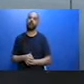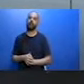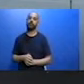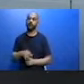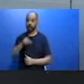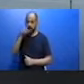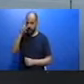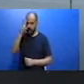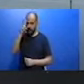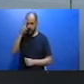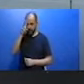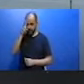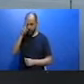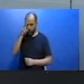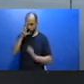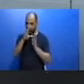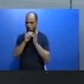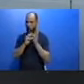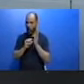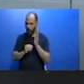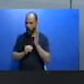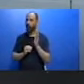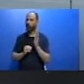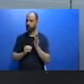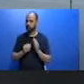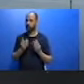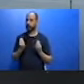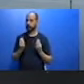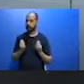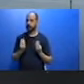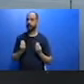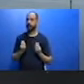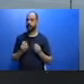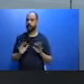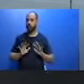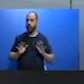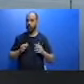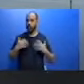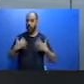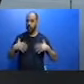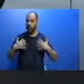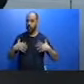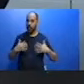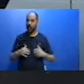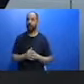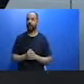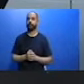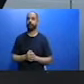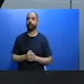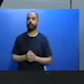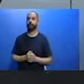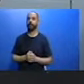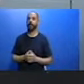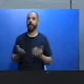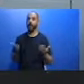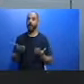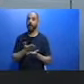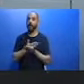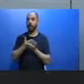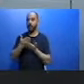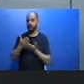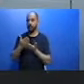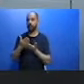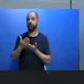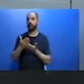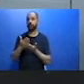bom lembrar olha quanta coisa nós estudamos já em português mas vamos começar na sala